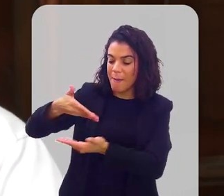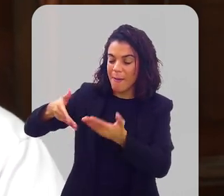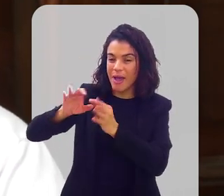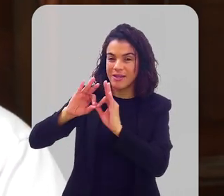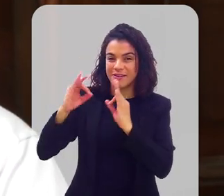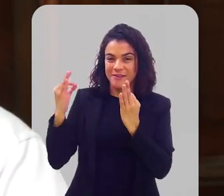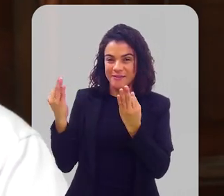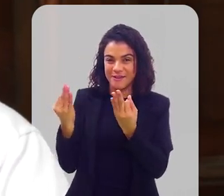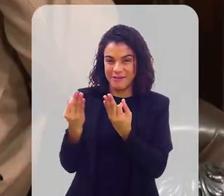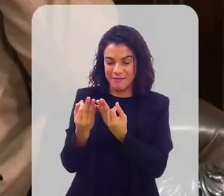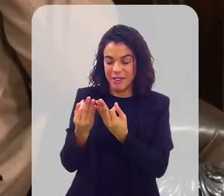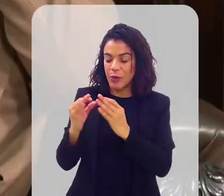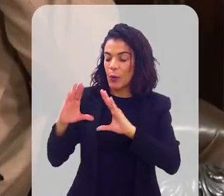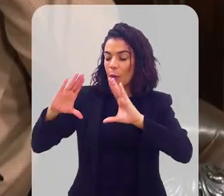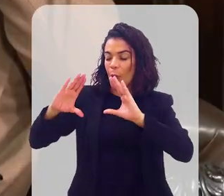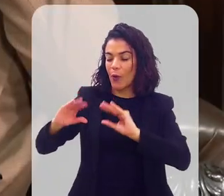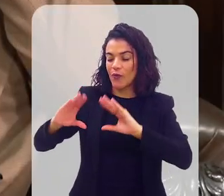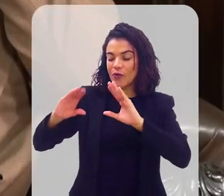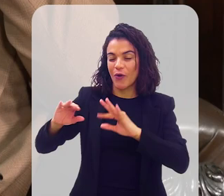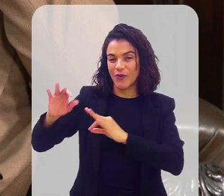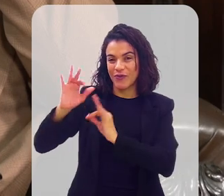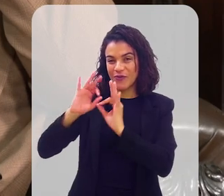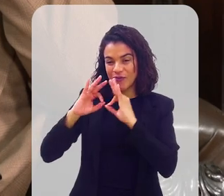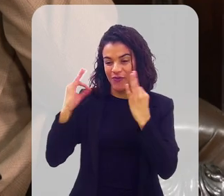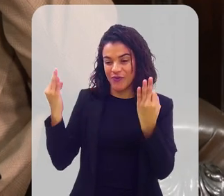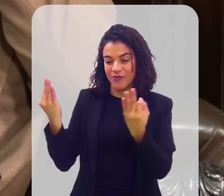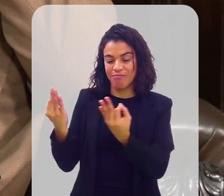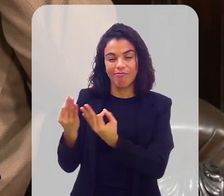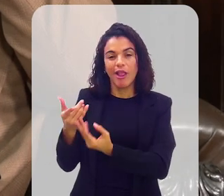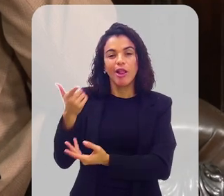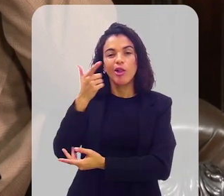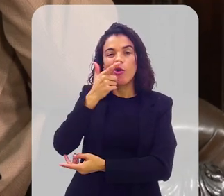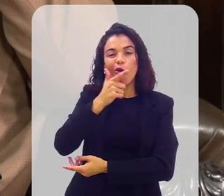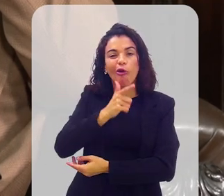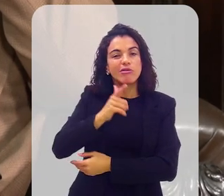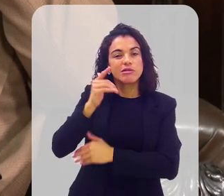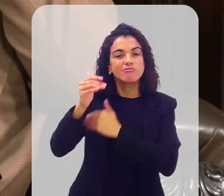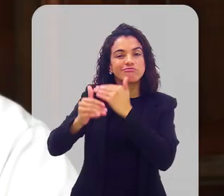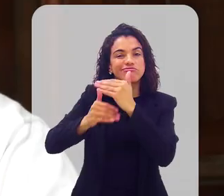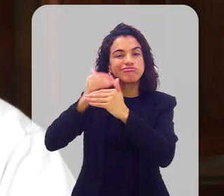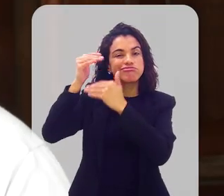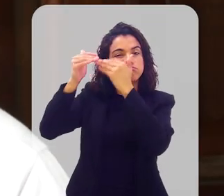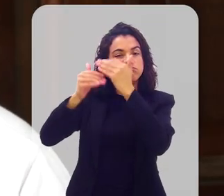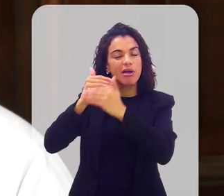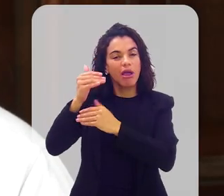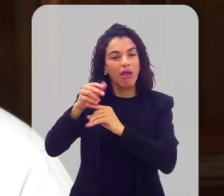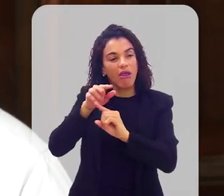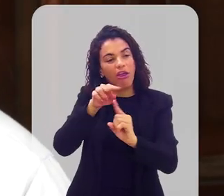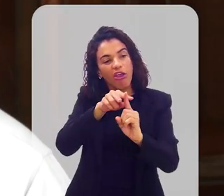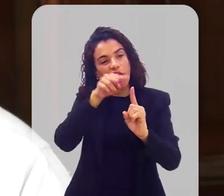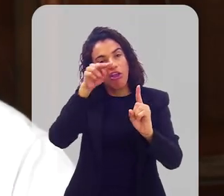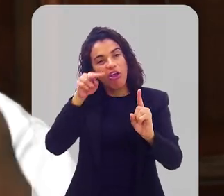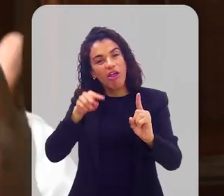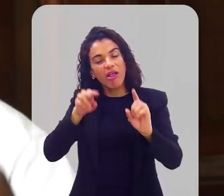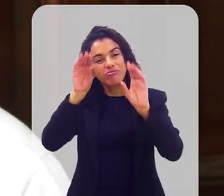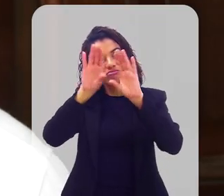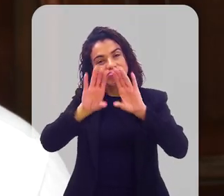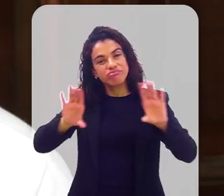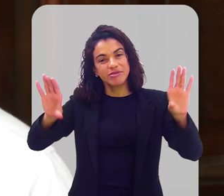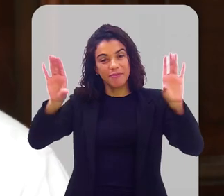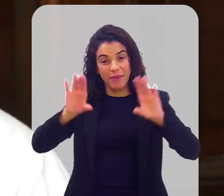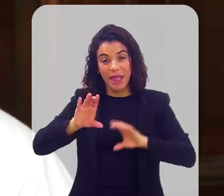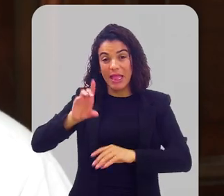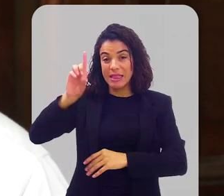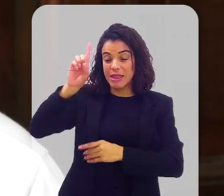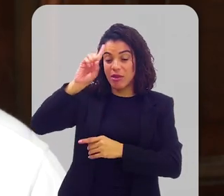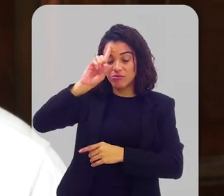da sua família, no conforto da sua família, ele não conseguiria ampliar sua visão e olhar para os céus. Então